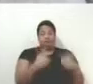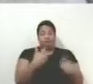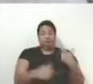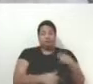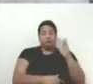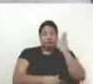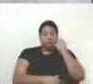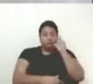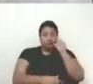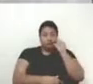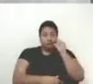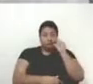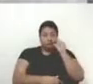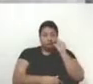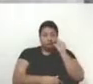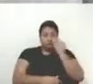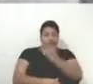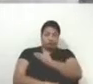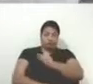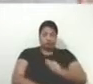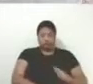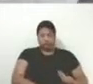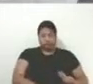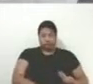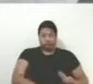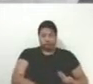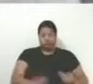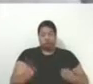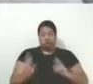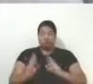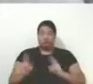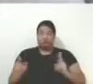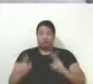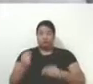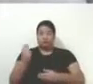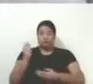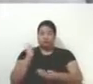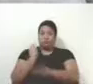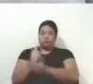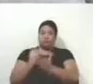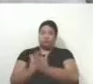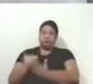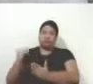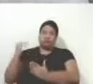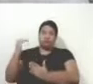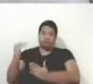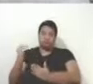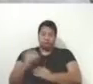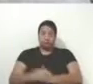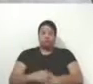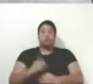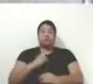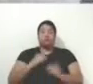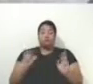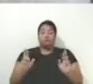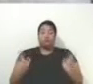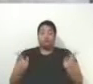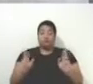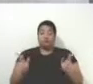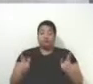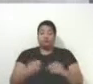e diferenças para gratificação. Há diferença também quando é